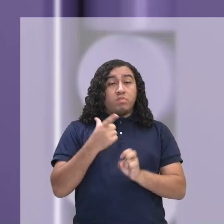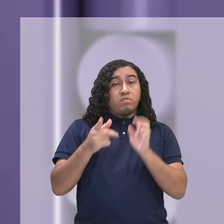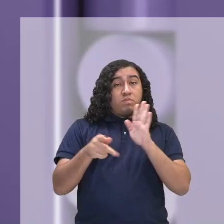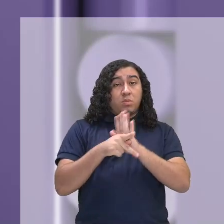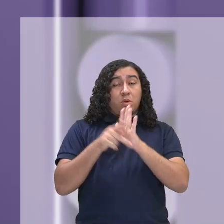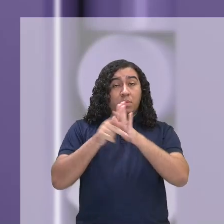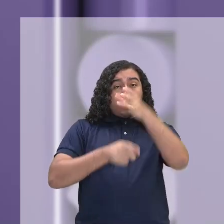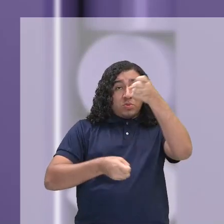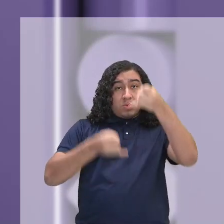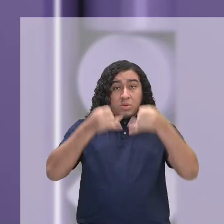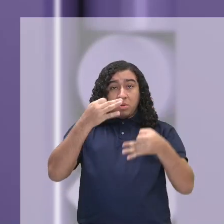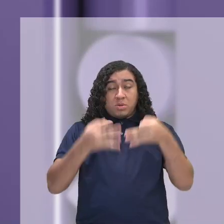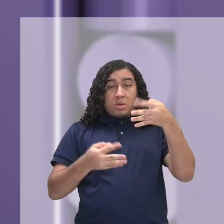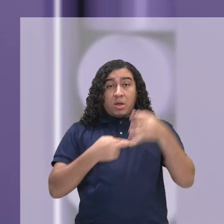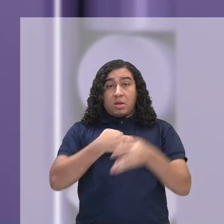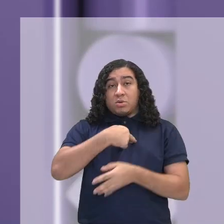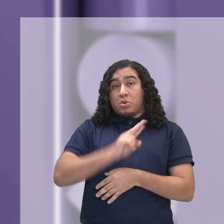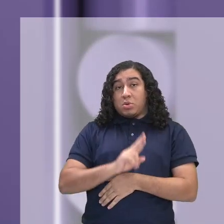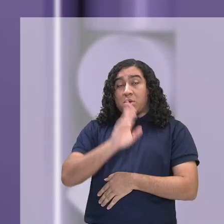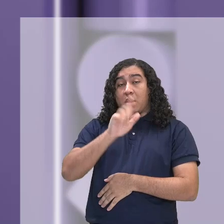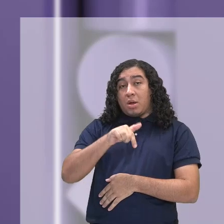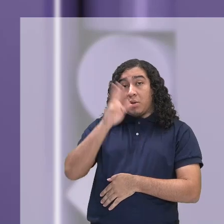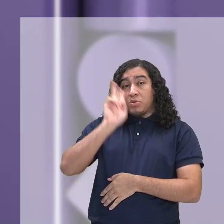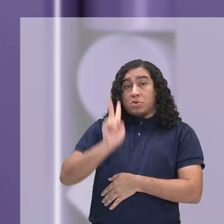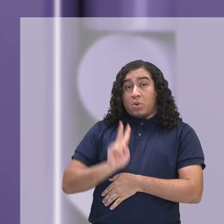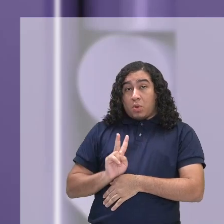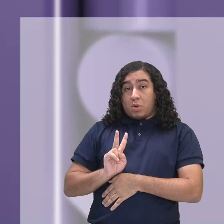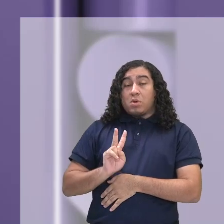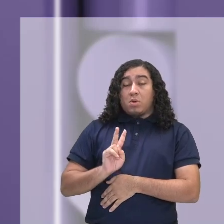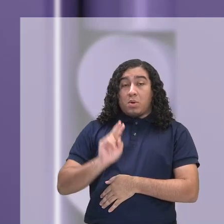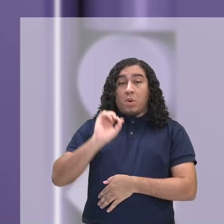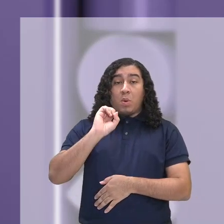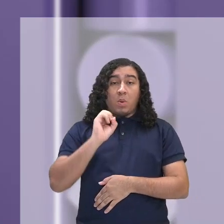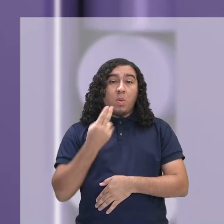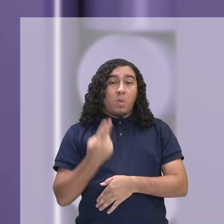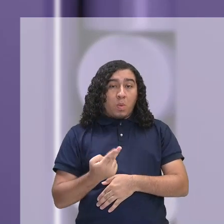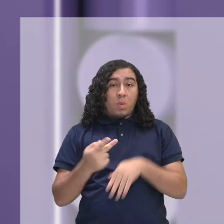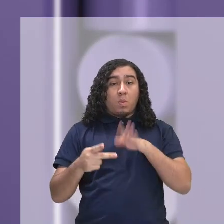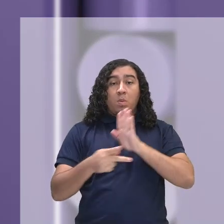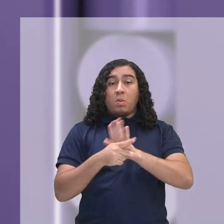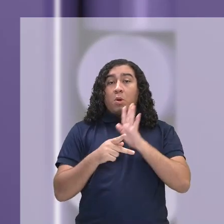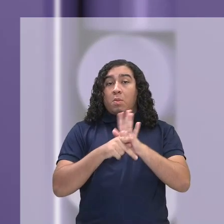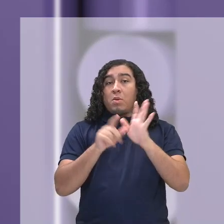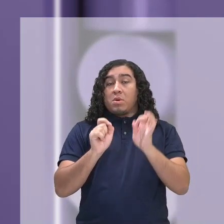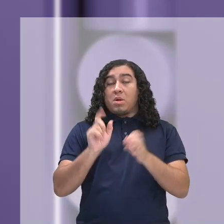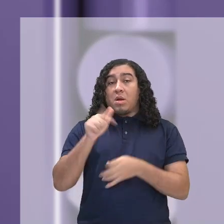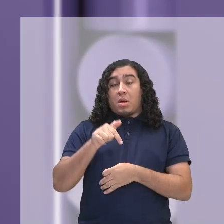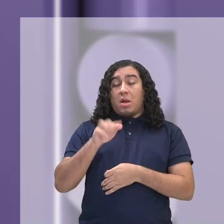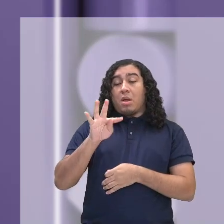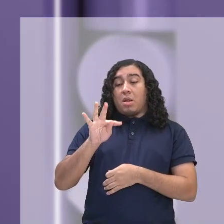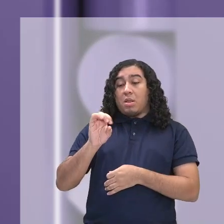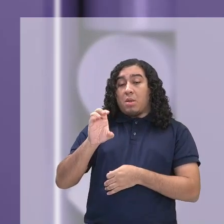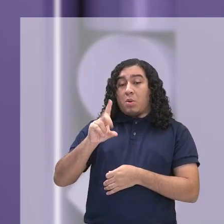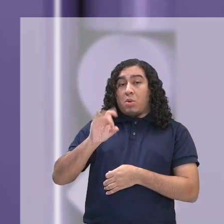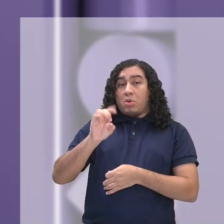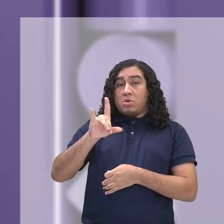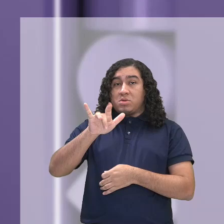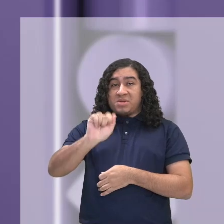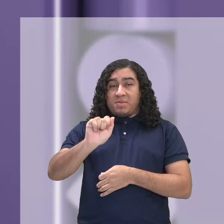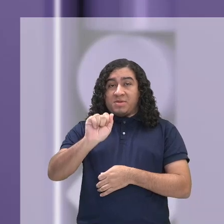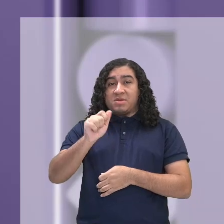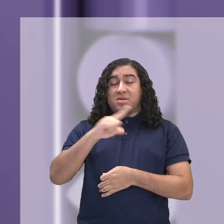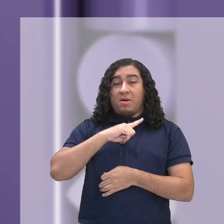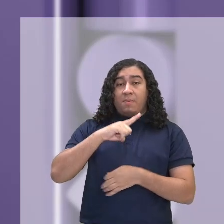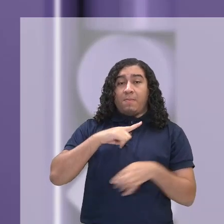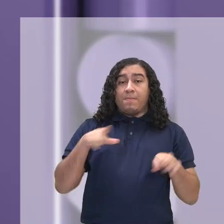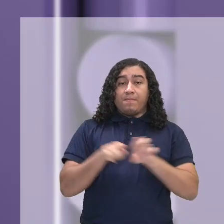seja a mensagem da história religiosa, seja a mensagem da teologia, dos ensinamentos